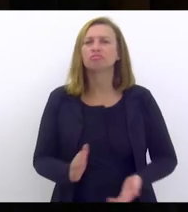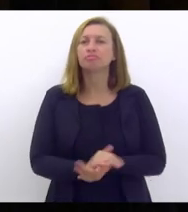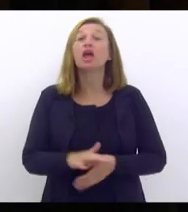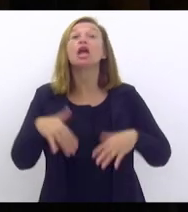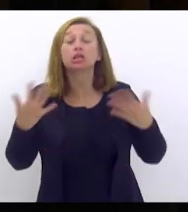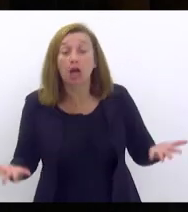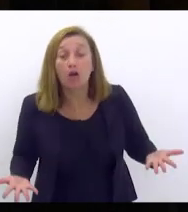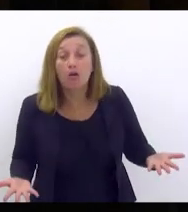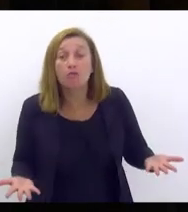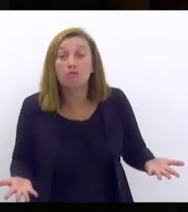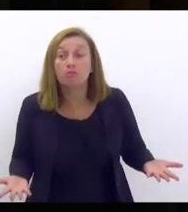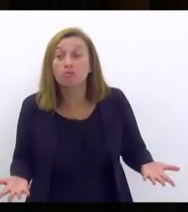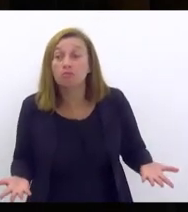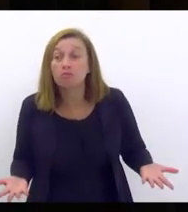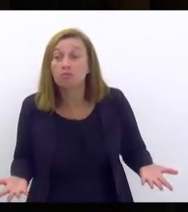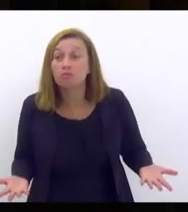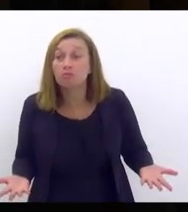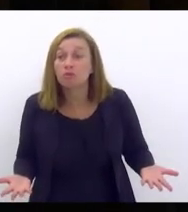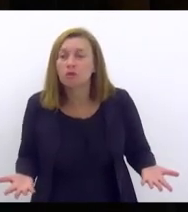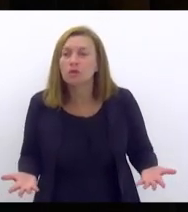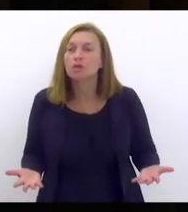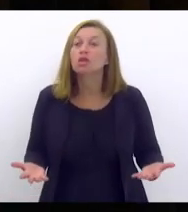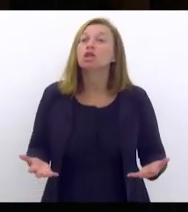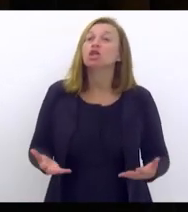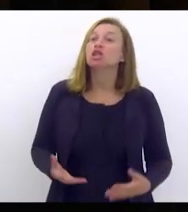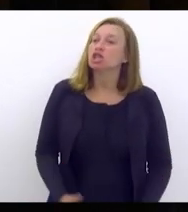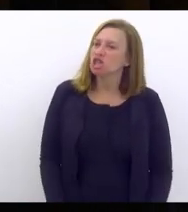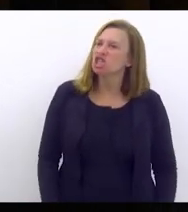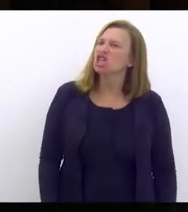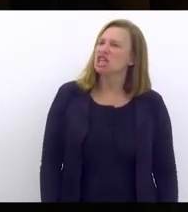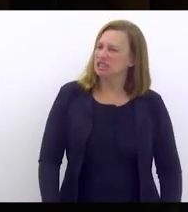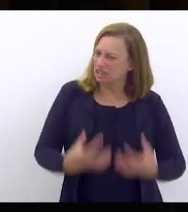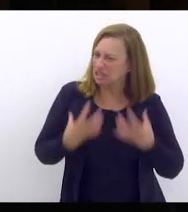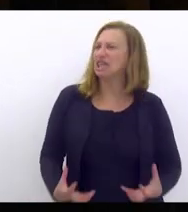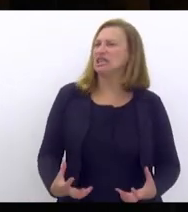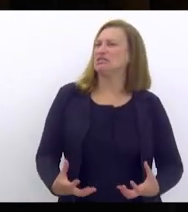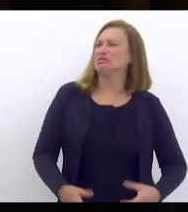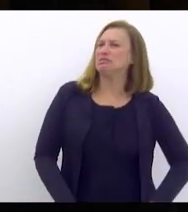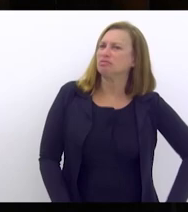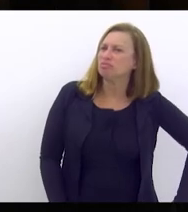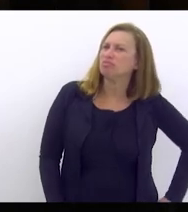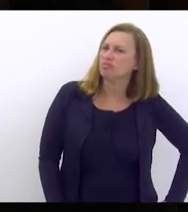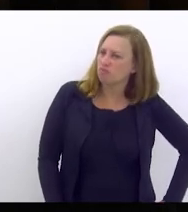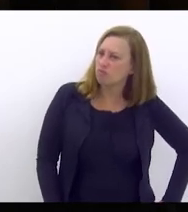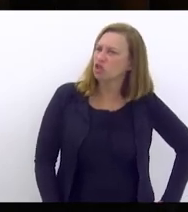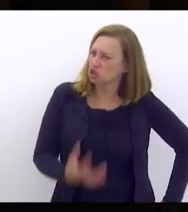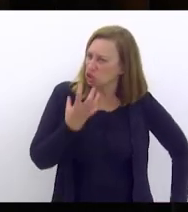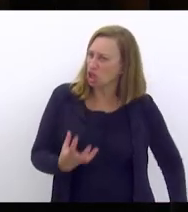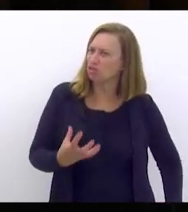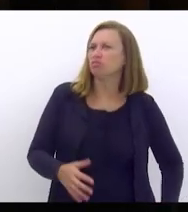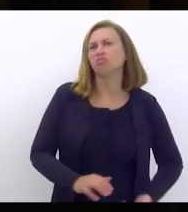Então é o seguinte, tem hora que o saco enche. Enche.